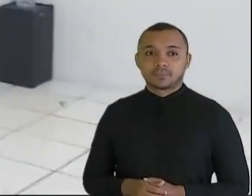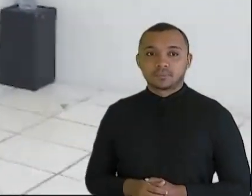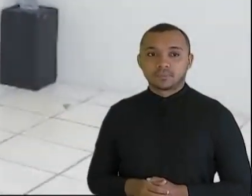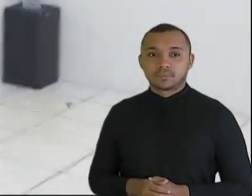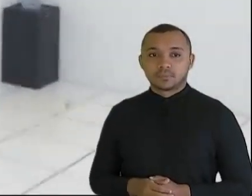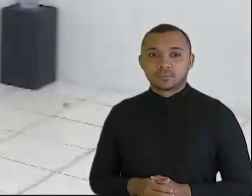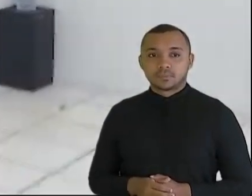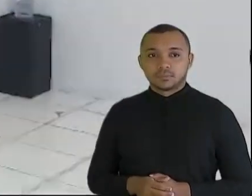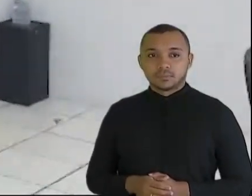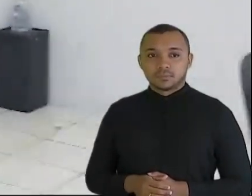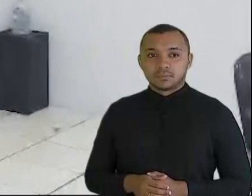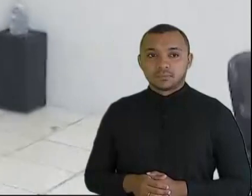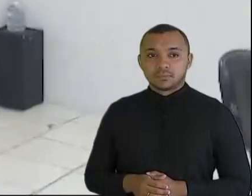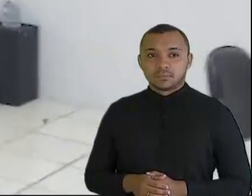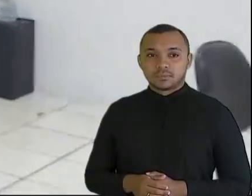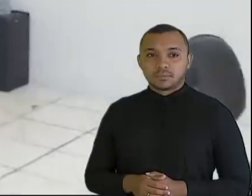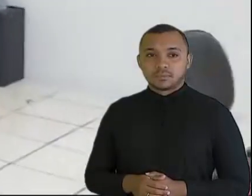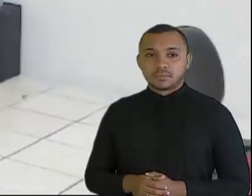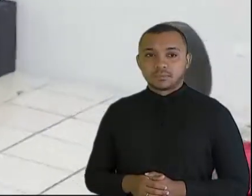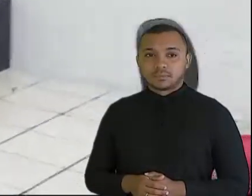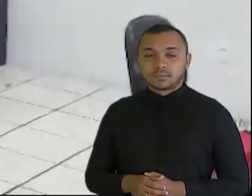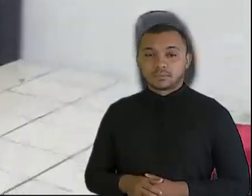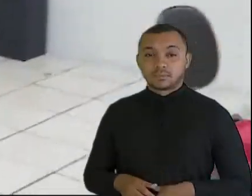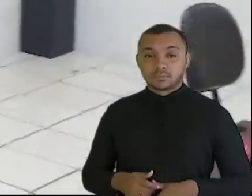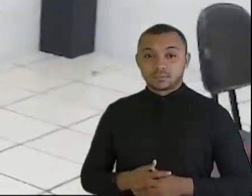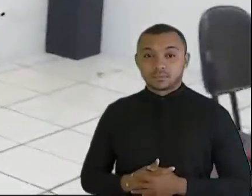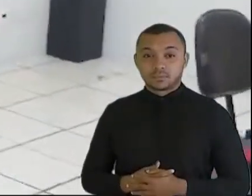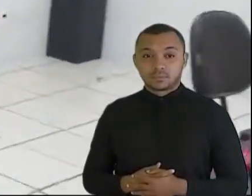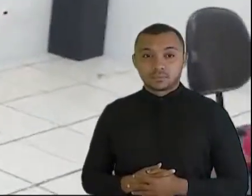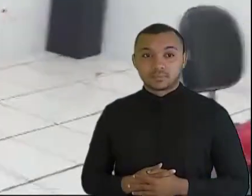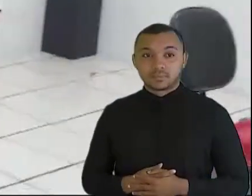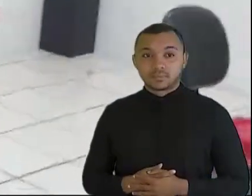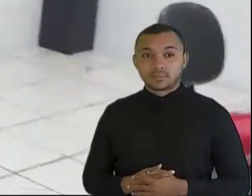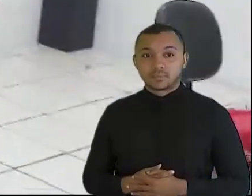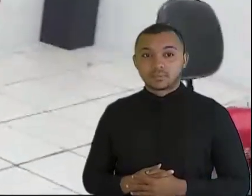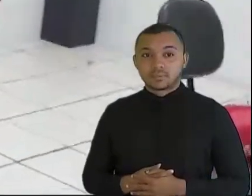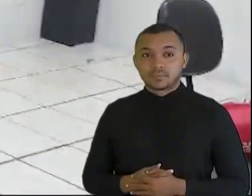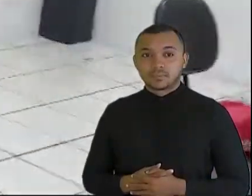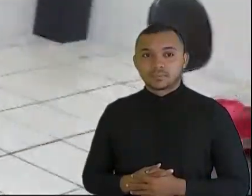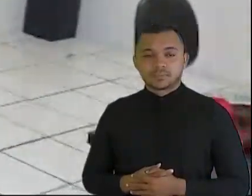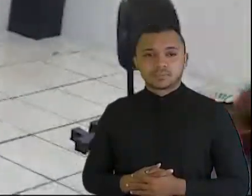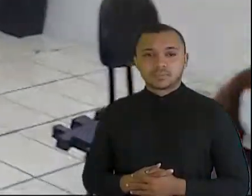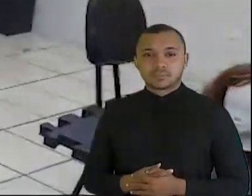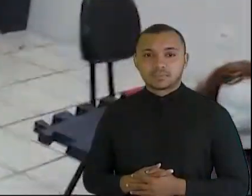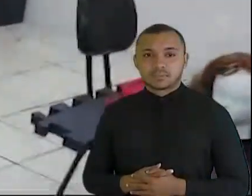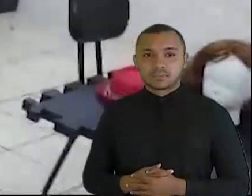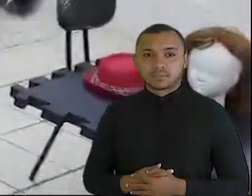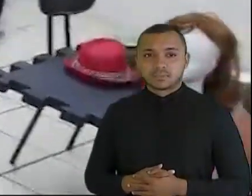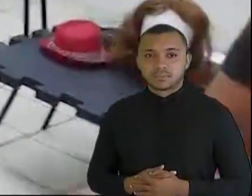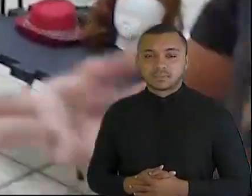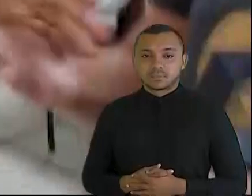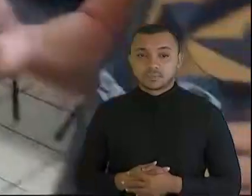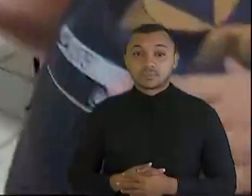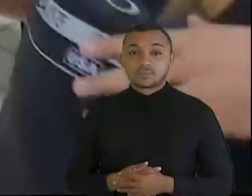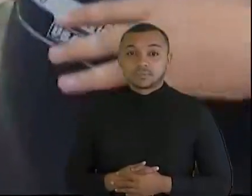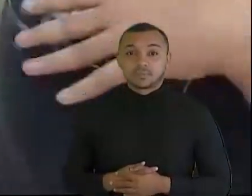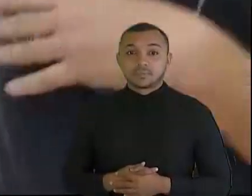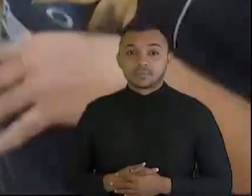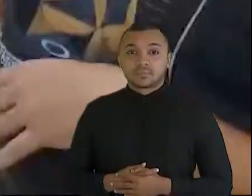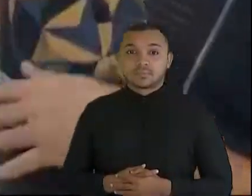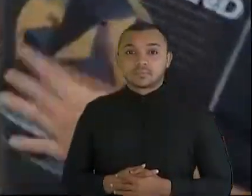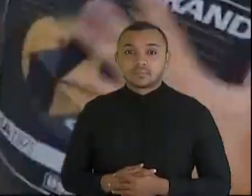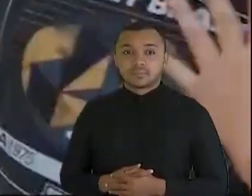Pois já te disse, acostumando, porque esse dia chegou para conquistar seu